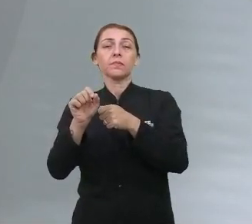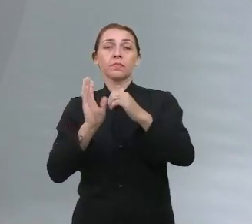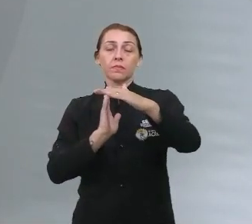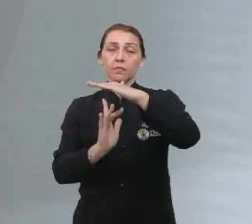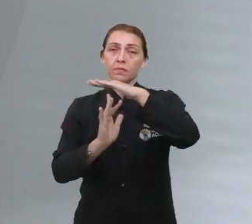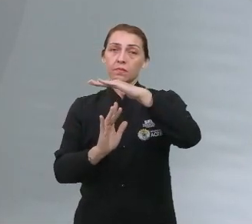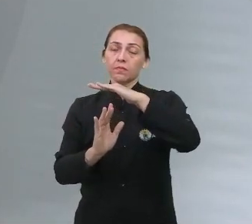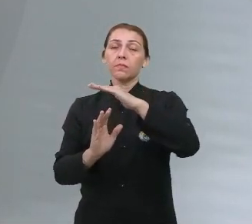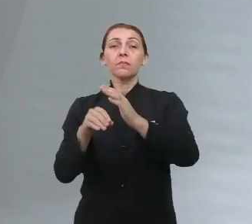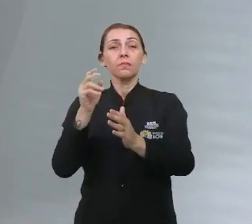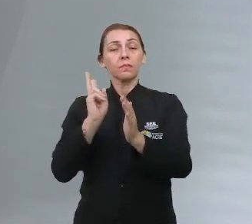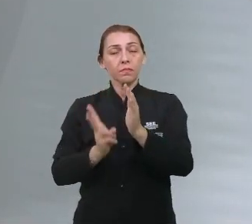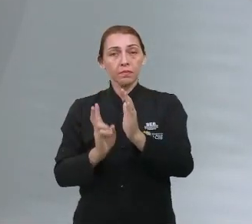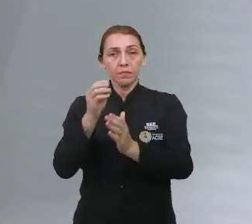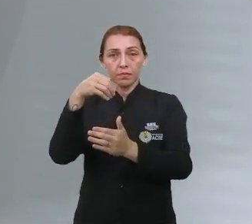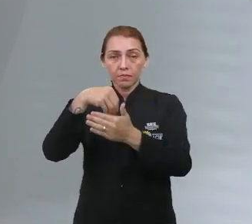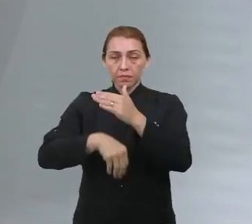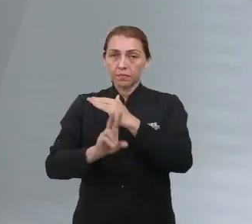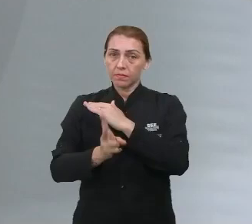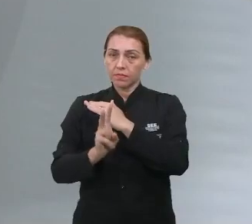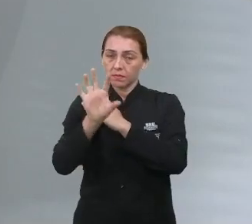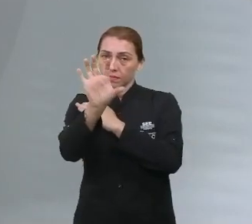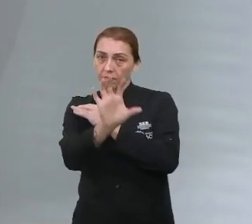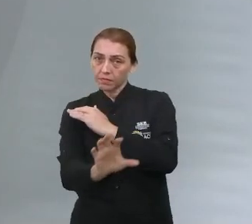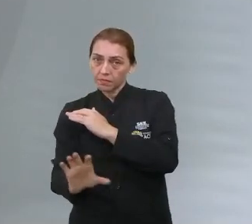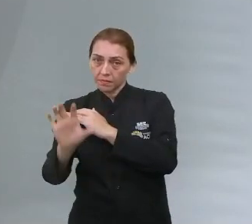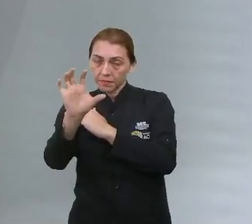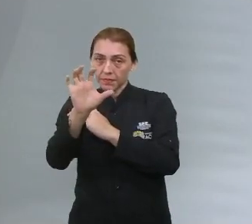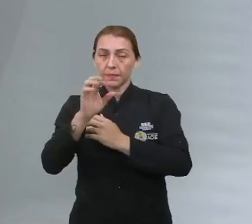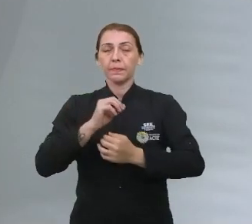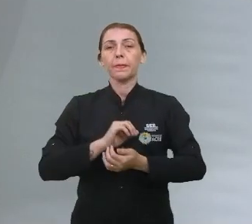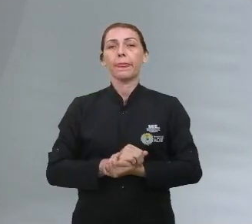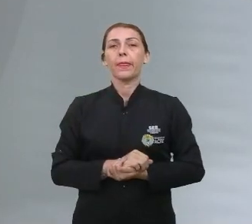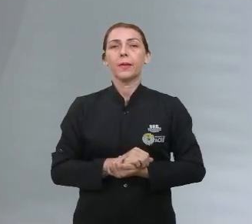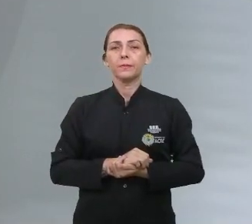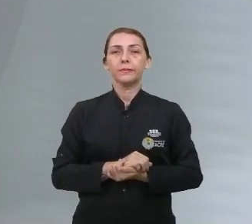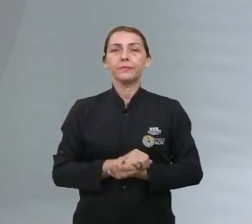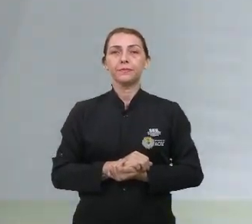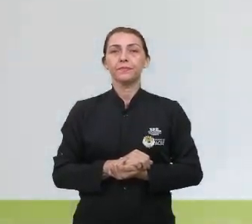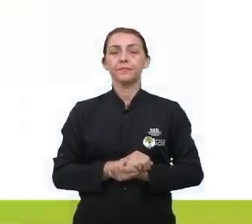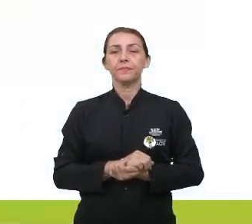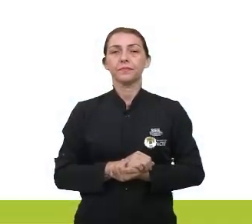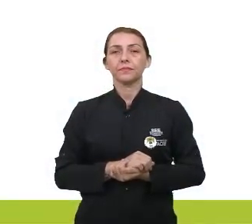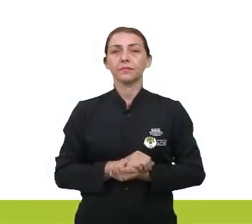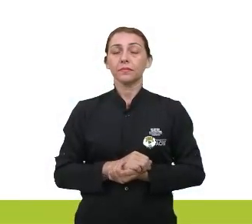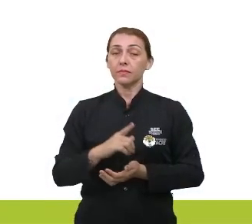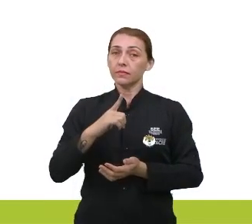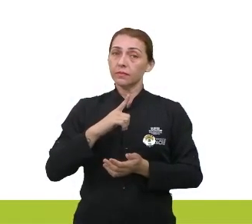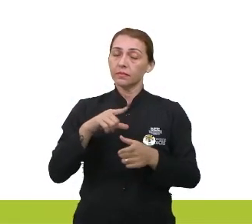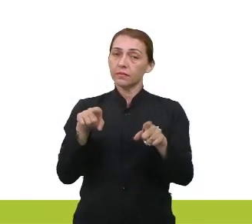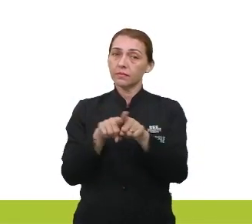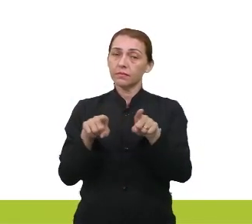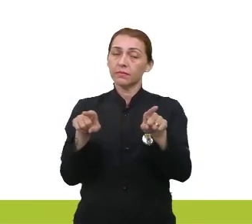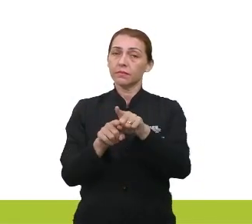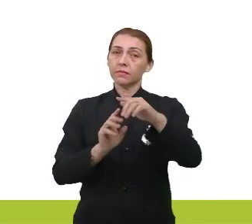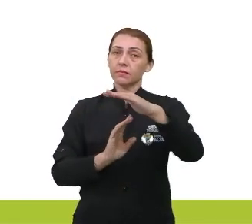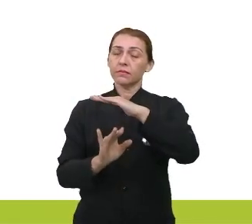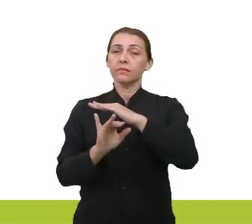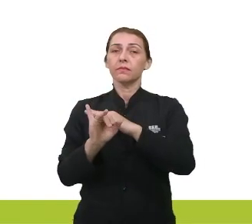migração intrarregional, ou seja, dentro da mesma região. Temos também a